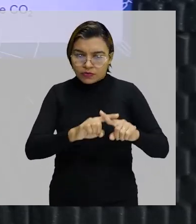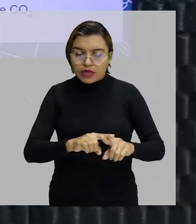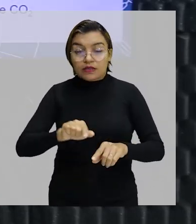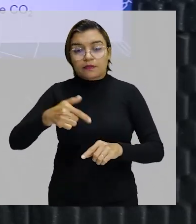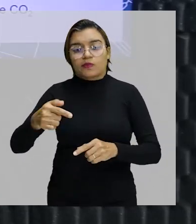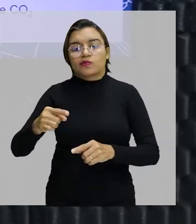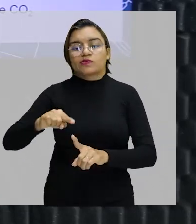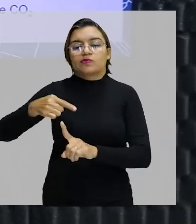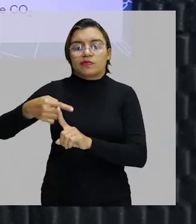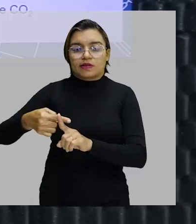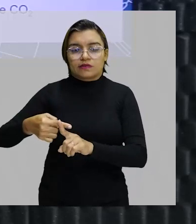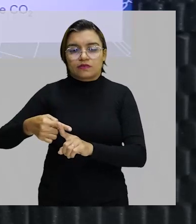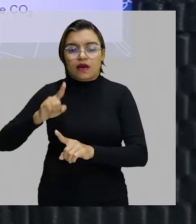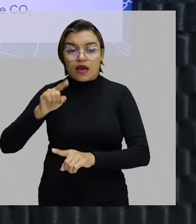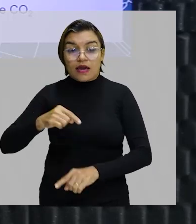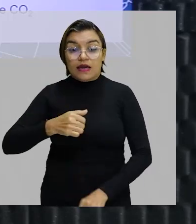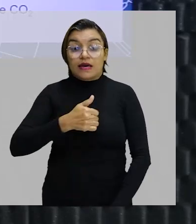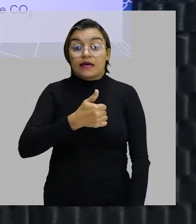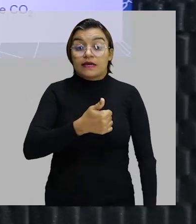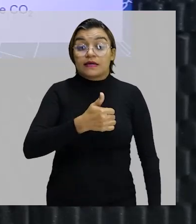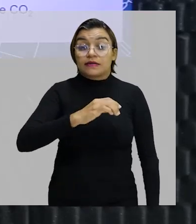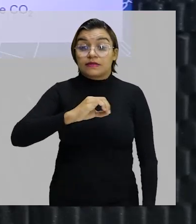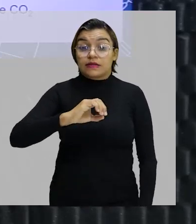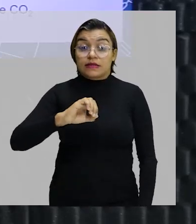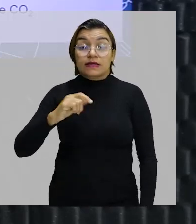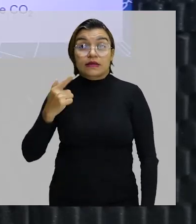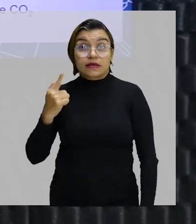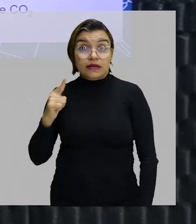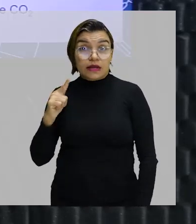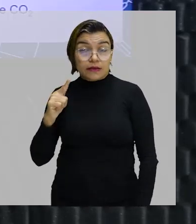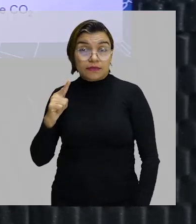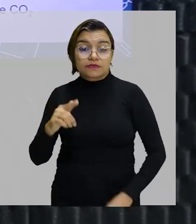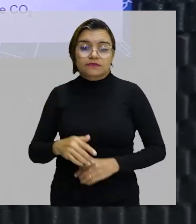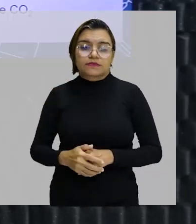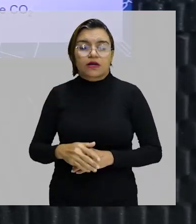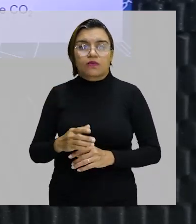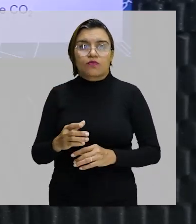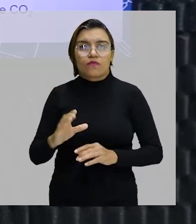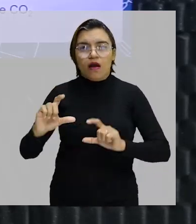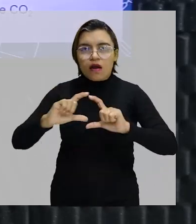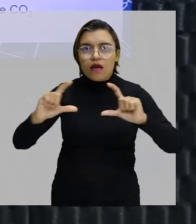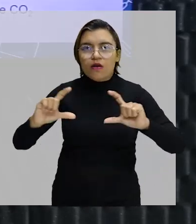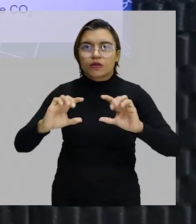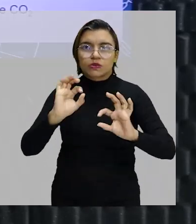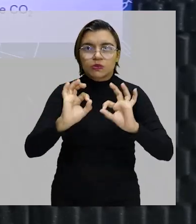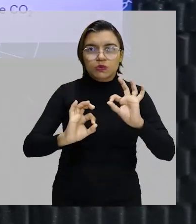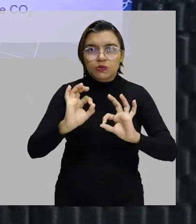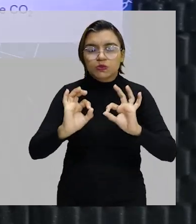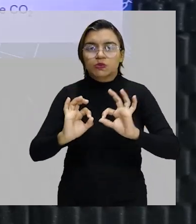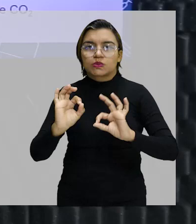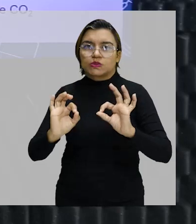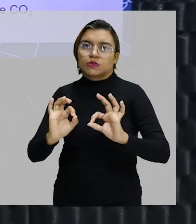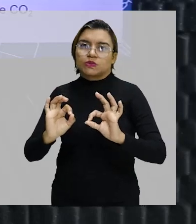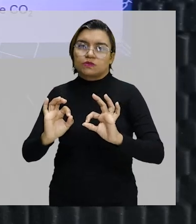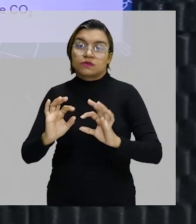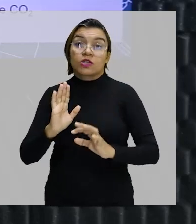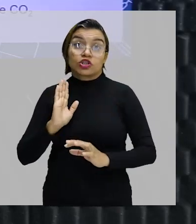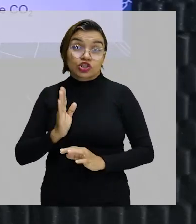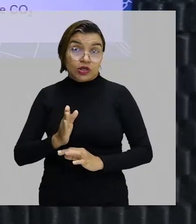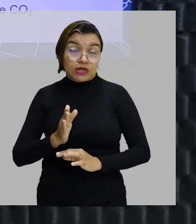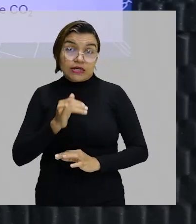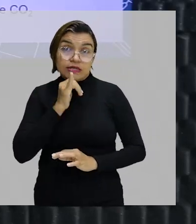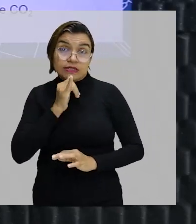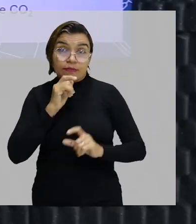100 gramas por mol, certo? A equação balanceada, a equação do problema, ela já